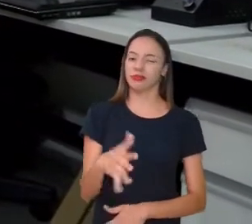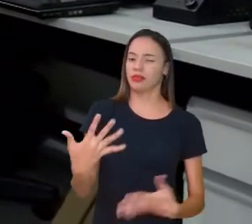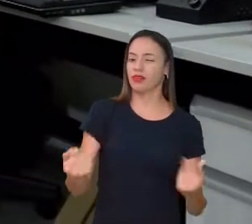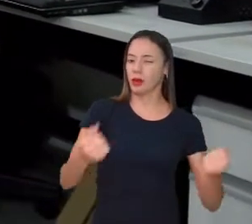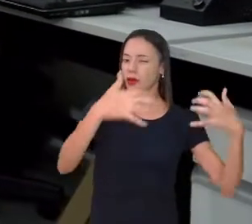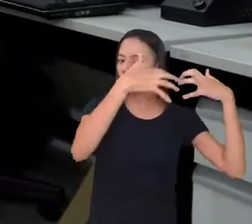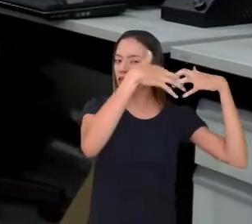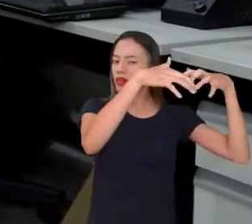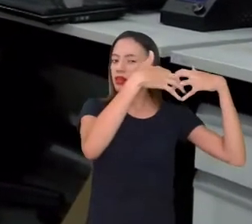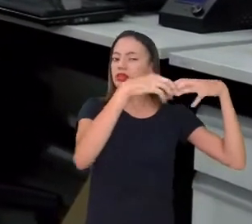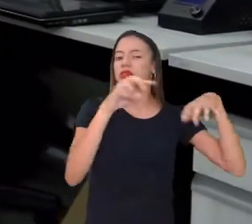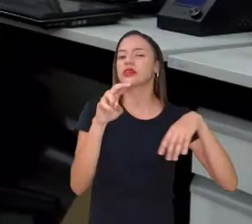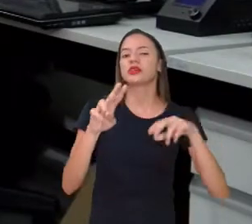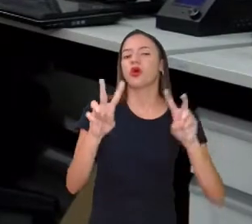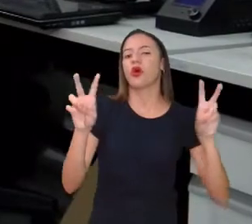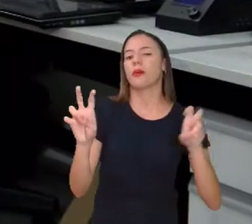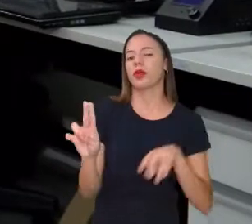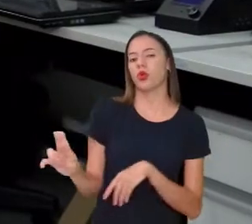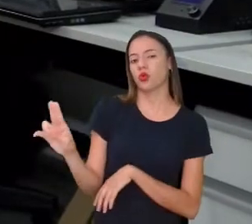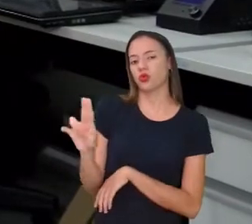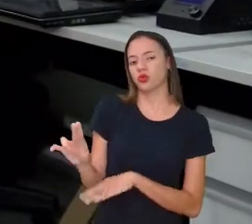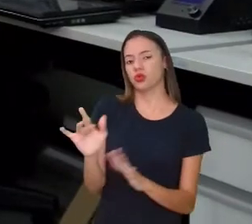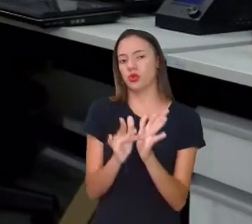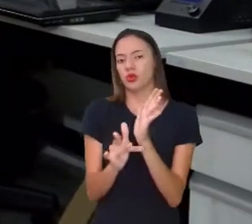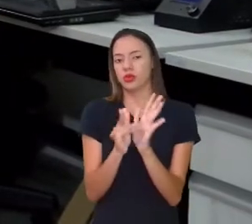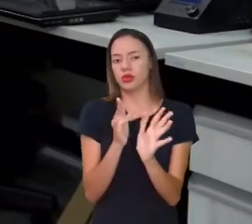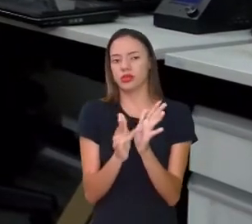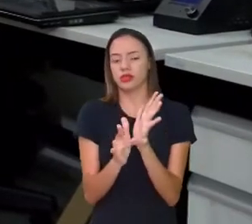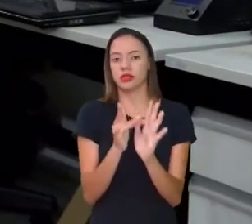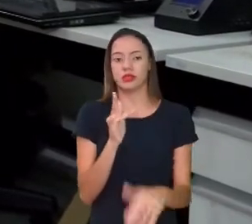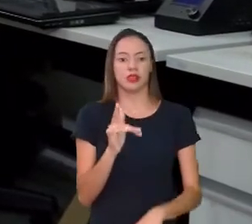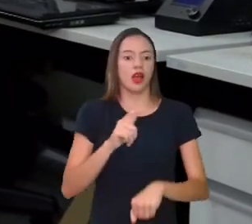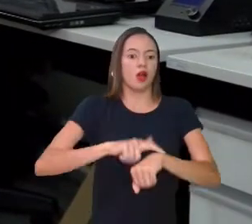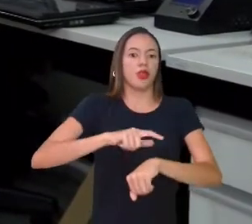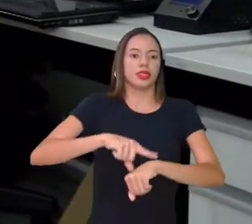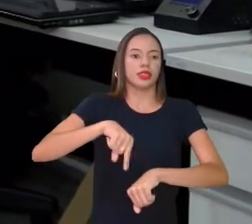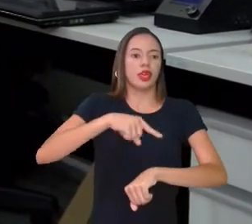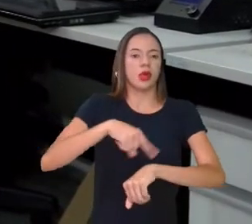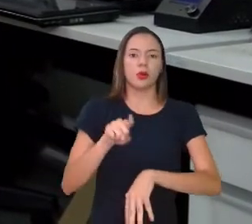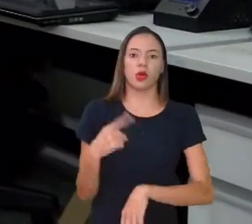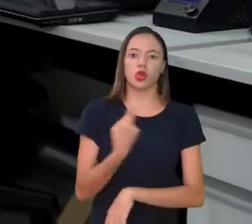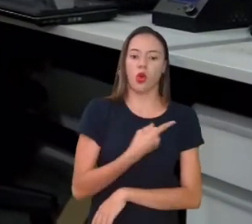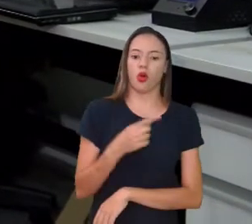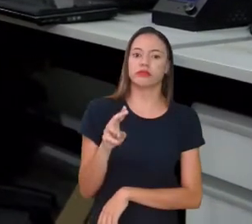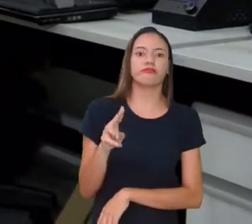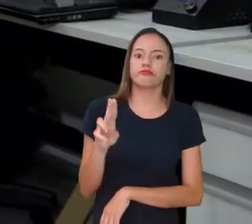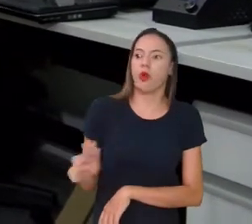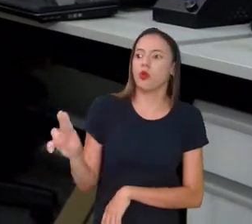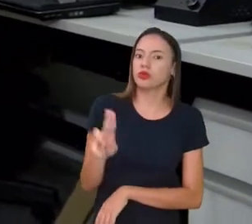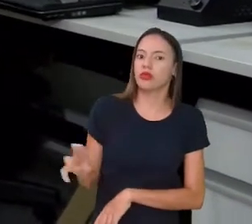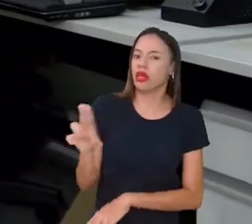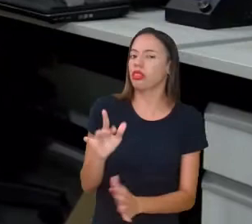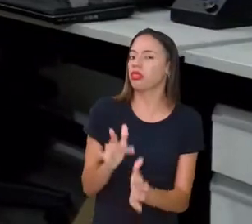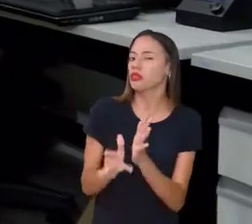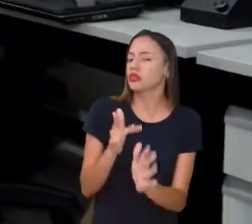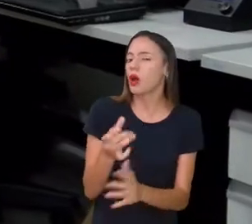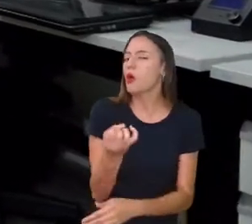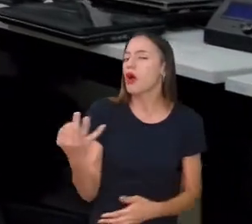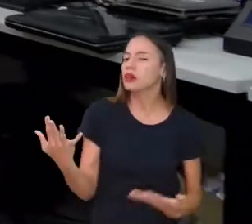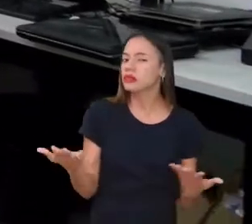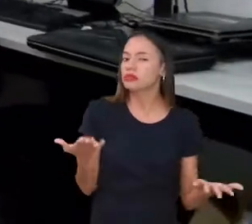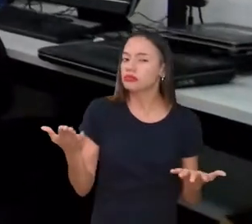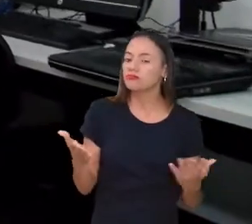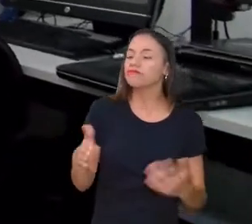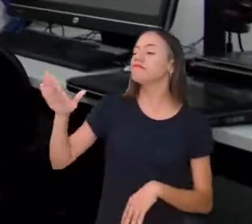sobre desse uso digital. Quanto tempo a gente passa no digital hoje? Não é? Então, assim, pode